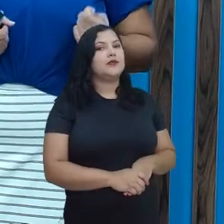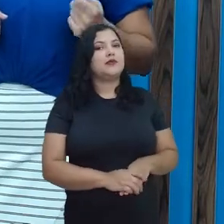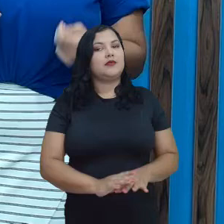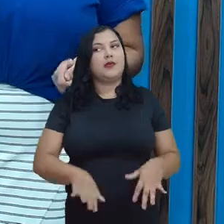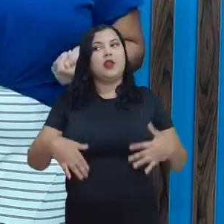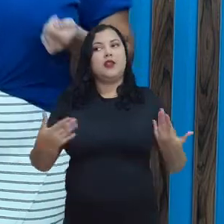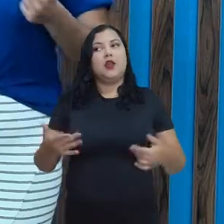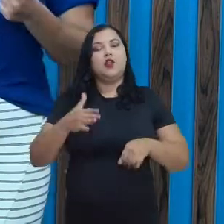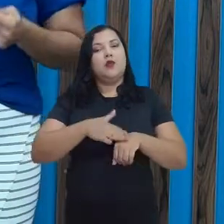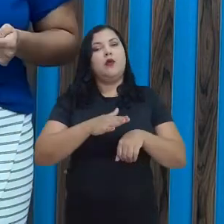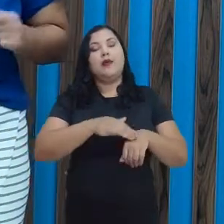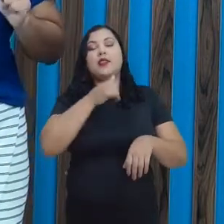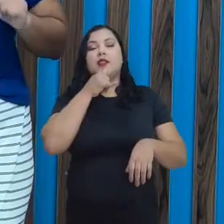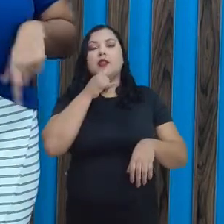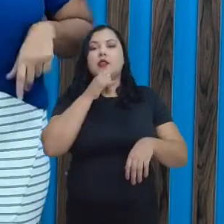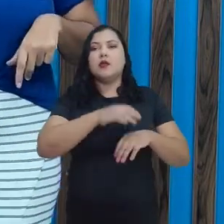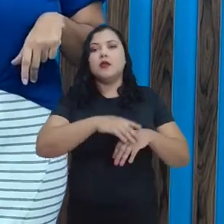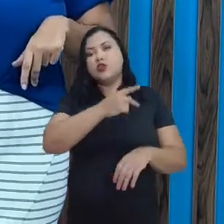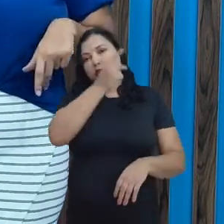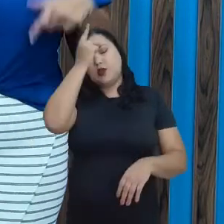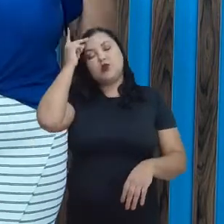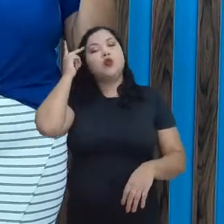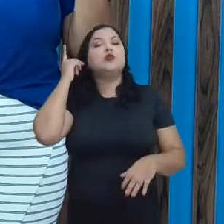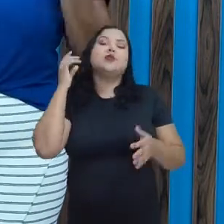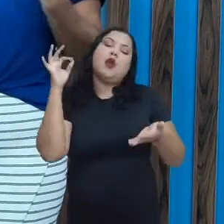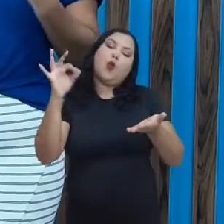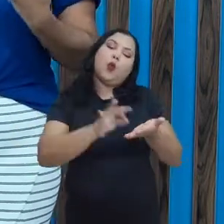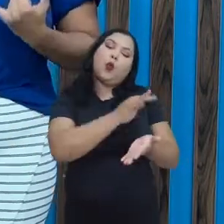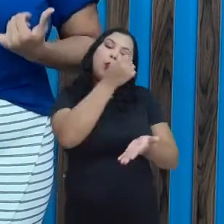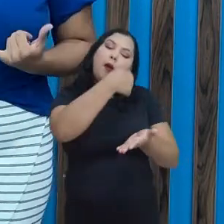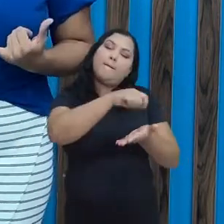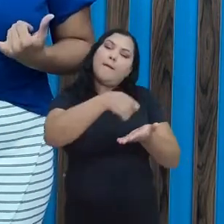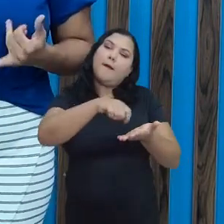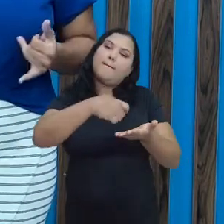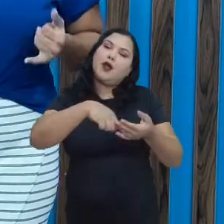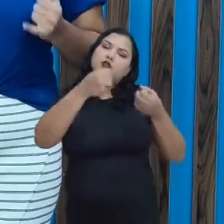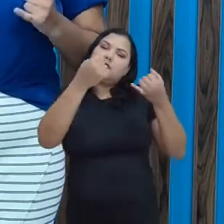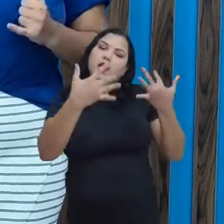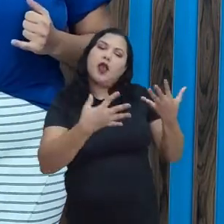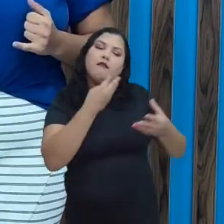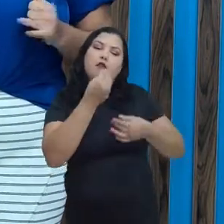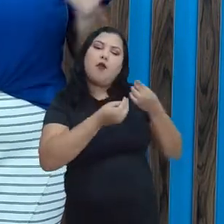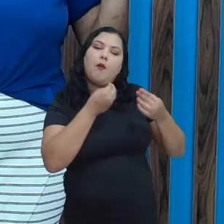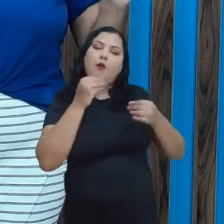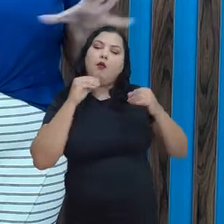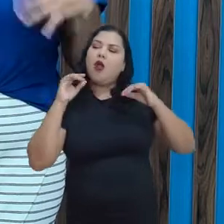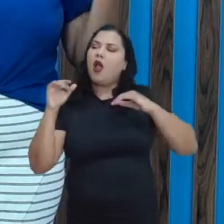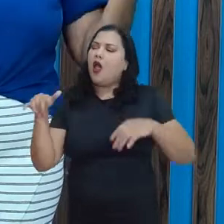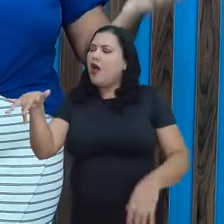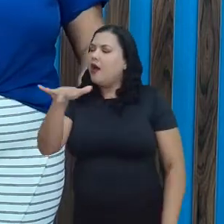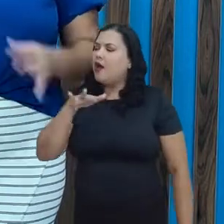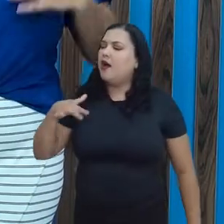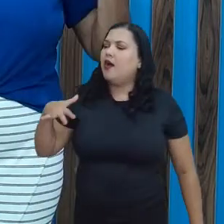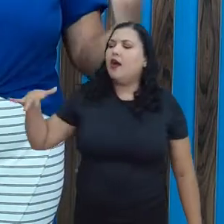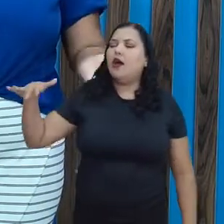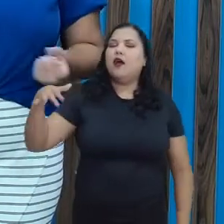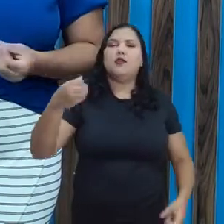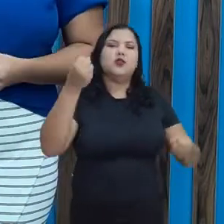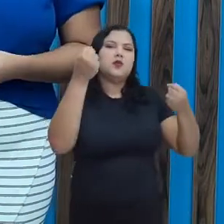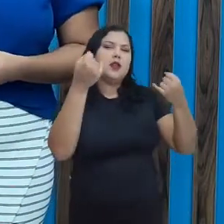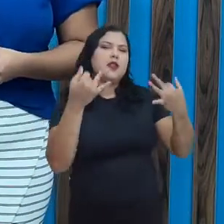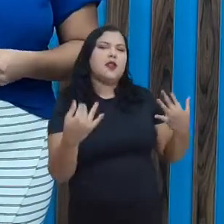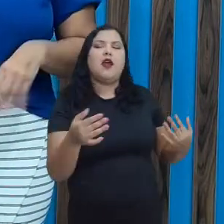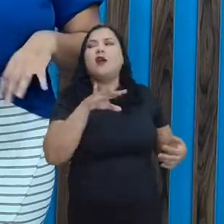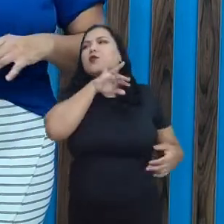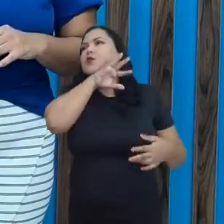que os autores relatavam as impressões da terra, faziam longos relatos sobre a fauna, sobre